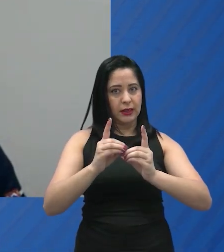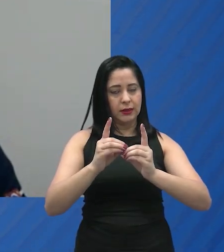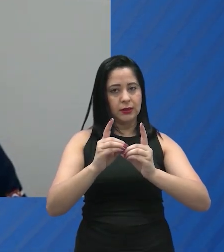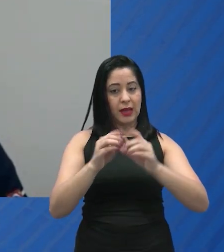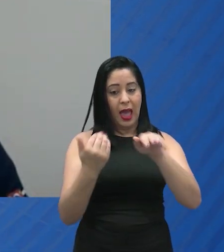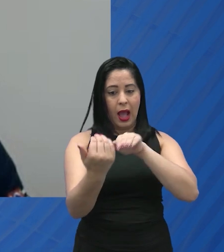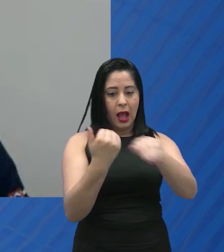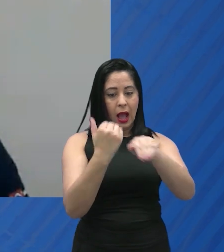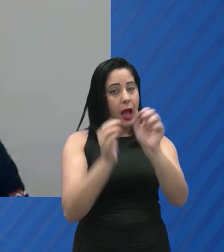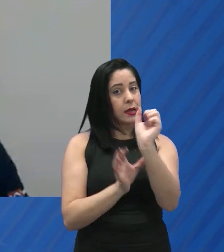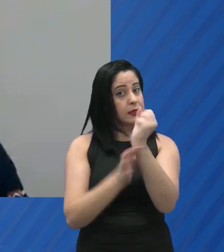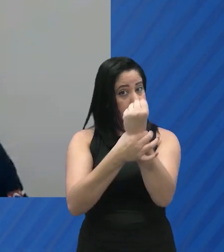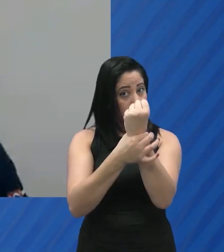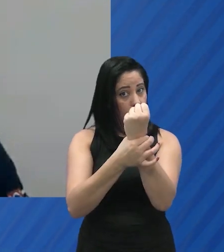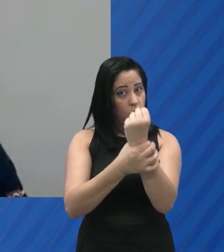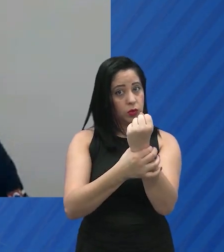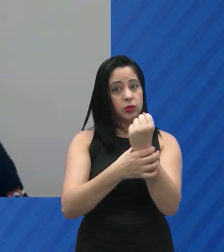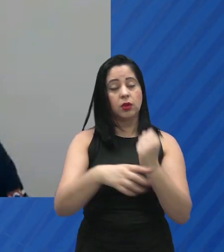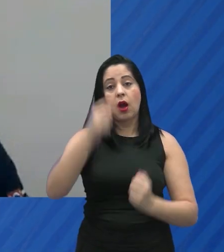mais seguro,